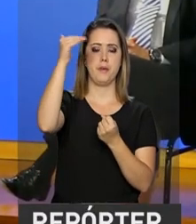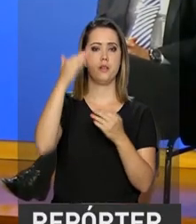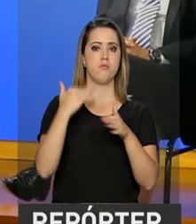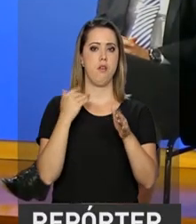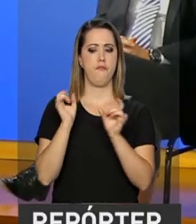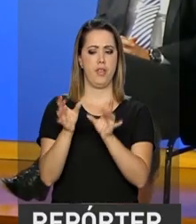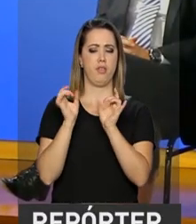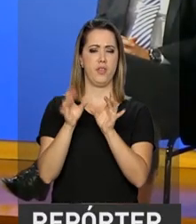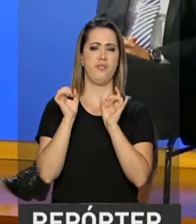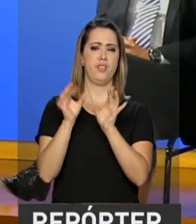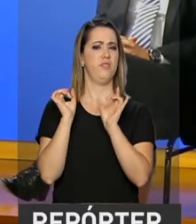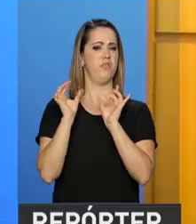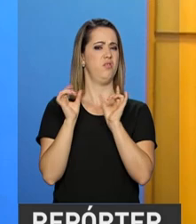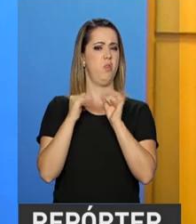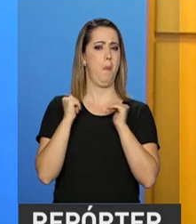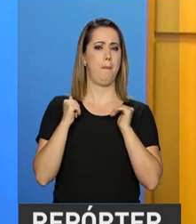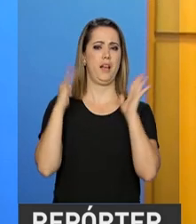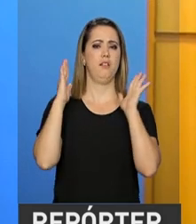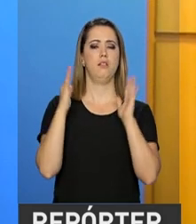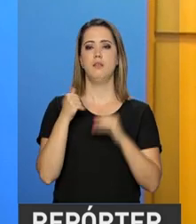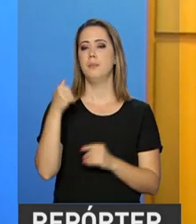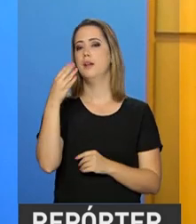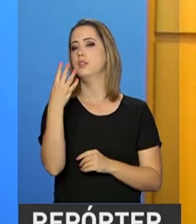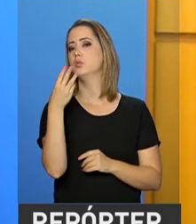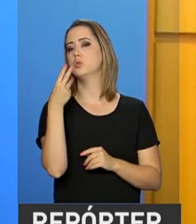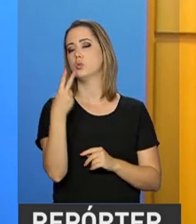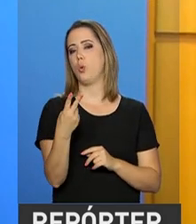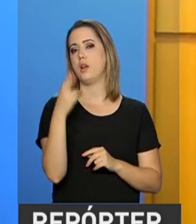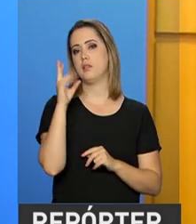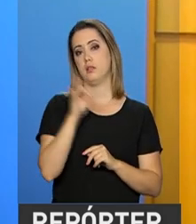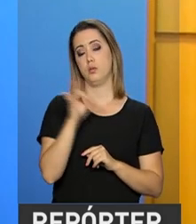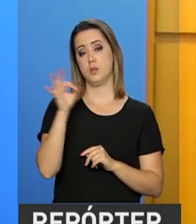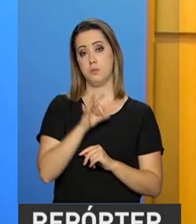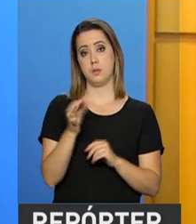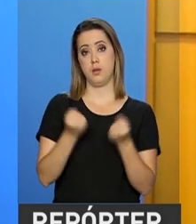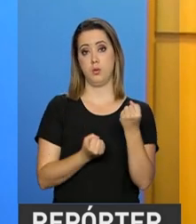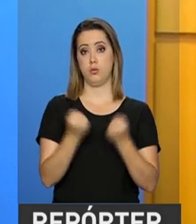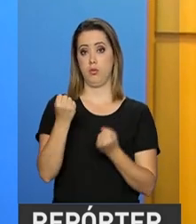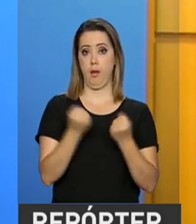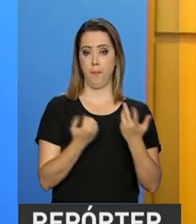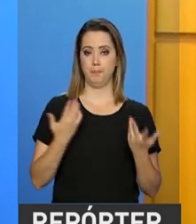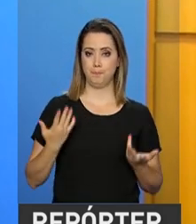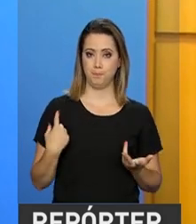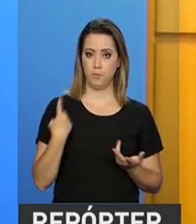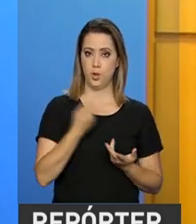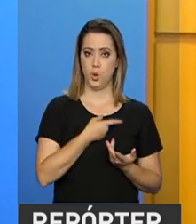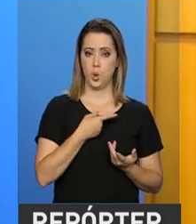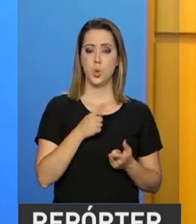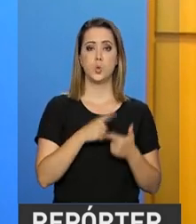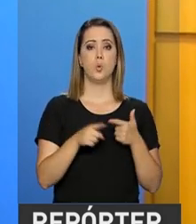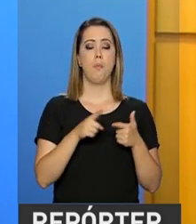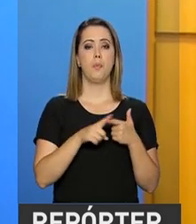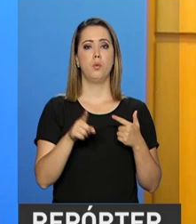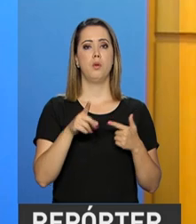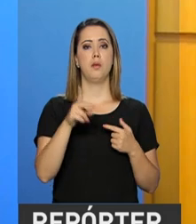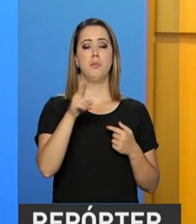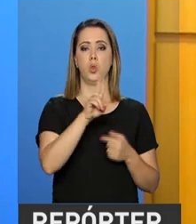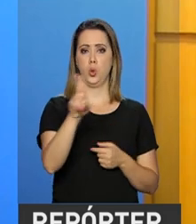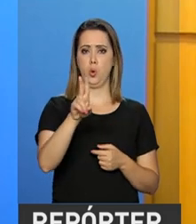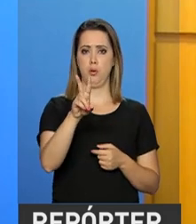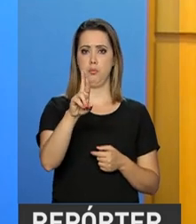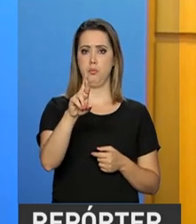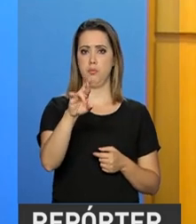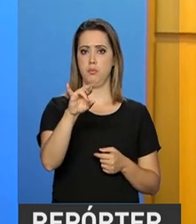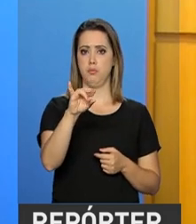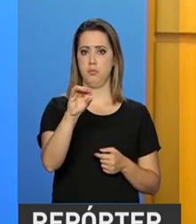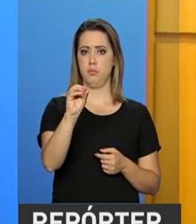a exportação cresceu mais de 40 42% dos veículos automotivos o nosso o nosso risco Brasil eu recebi esse dado ontem